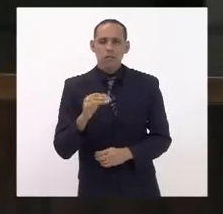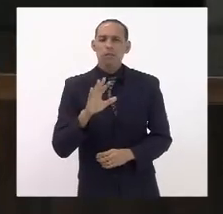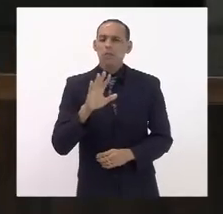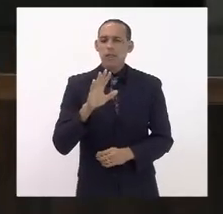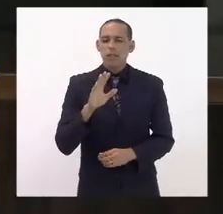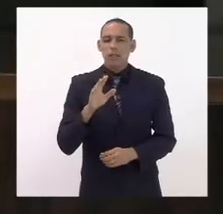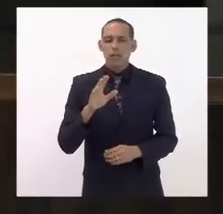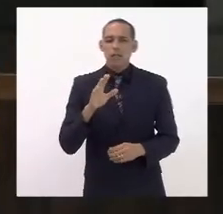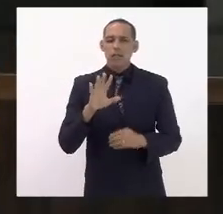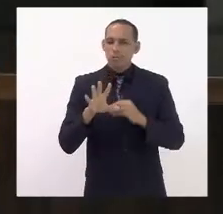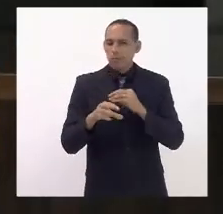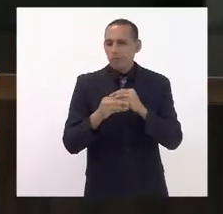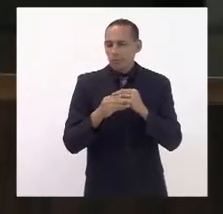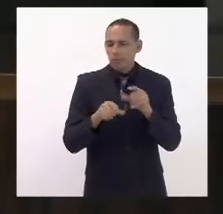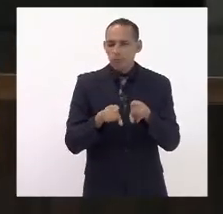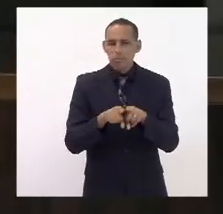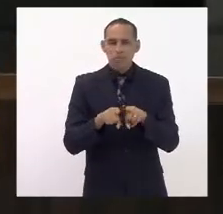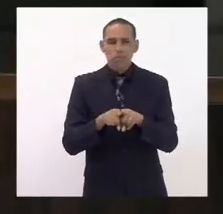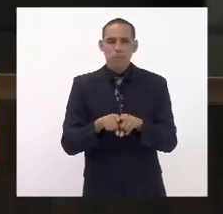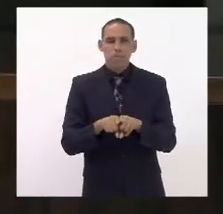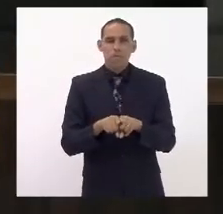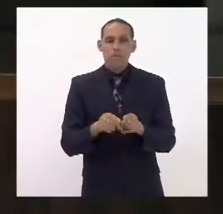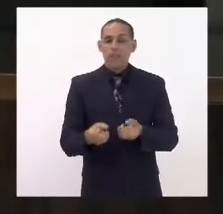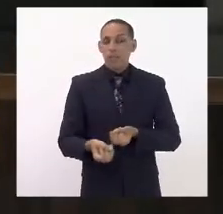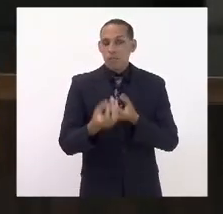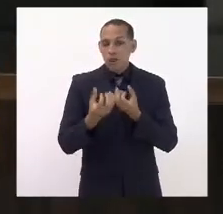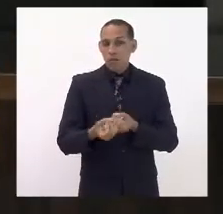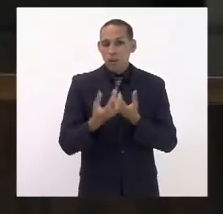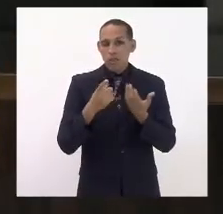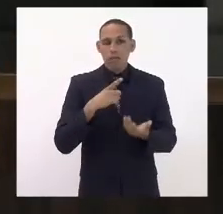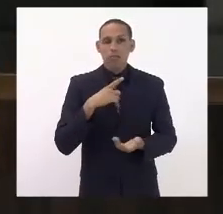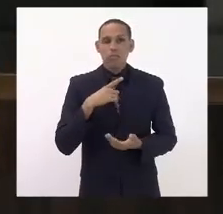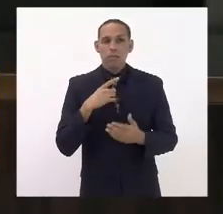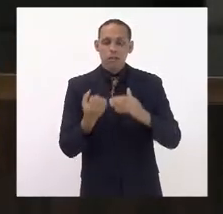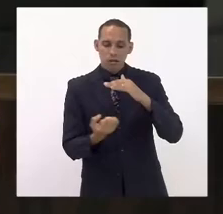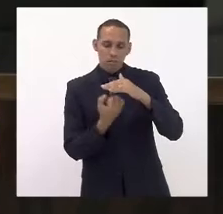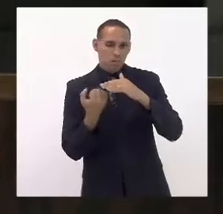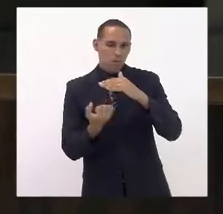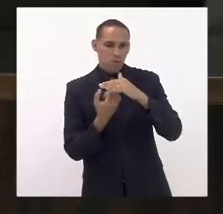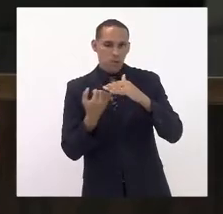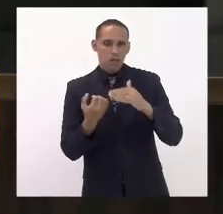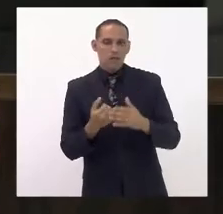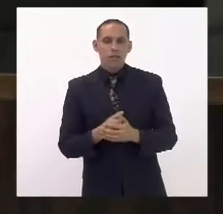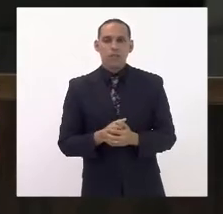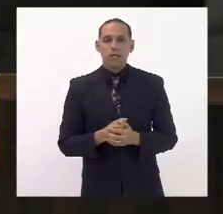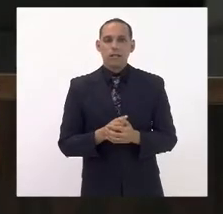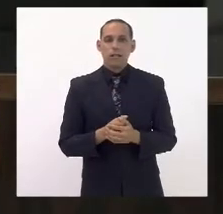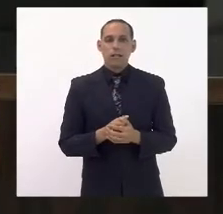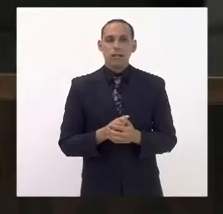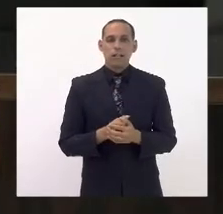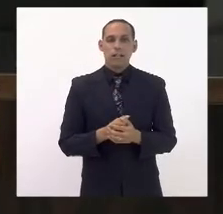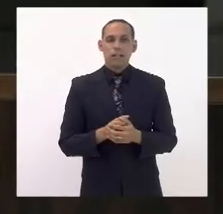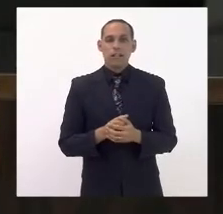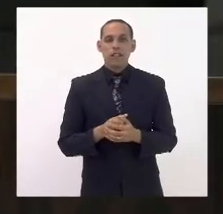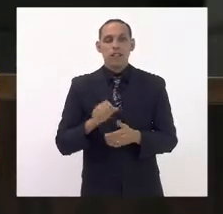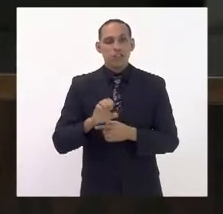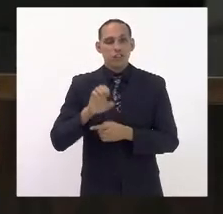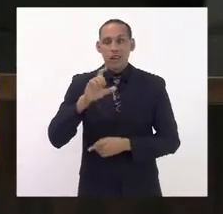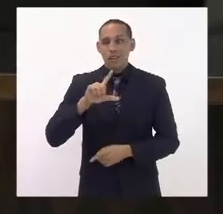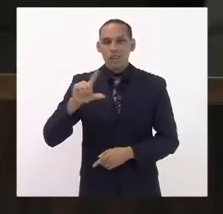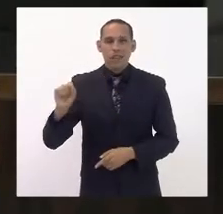tentar contribuir aqui, deputado Márcio. A informação é que tem uma empresa que pode sair do Estado se a gente não votar